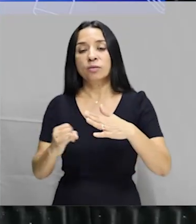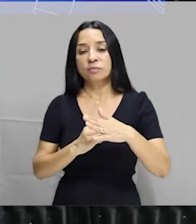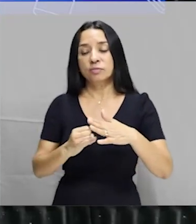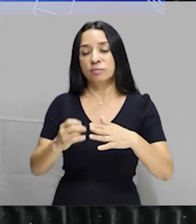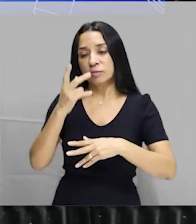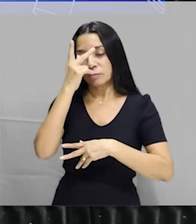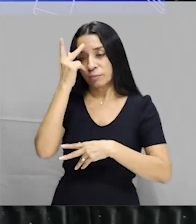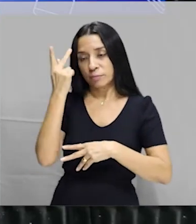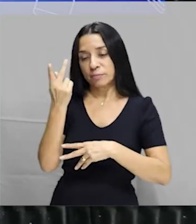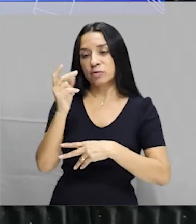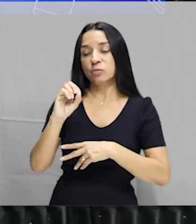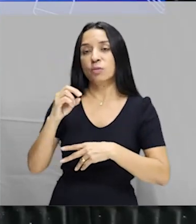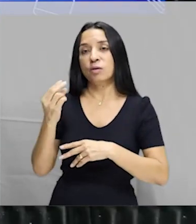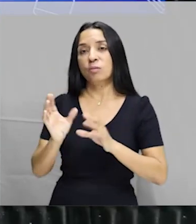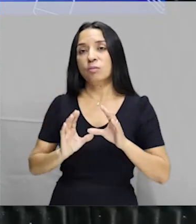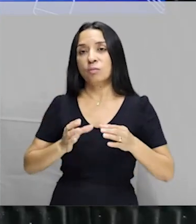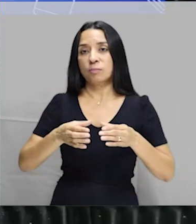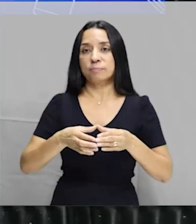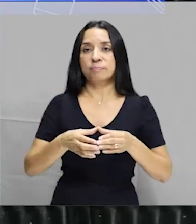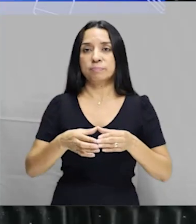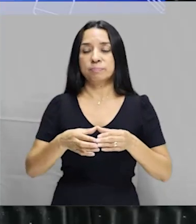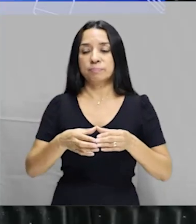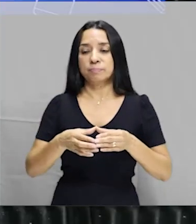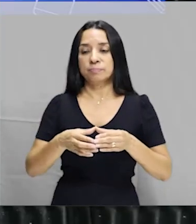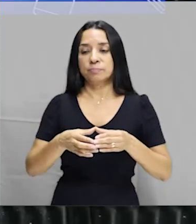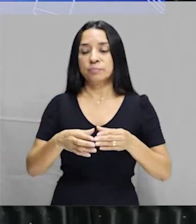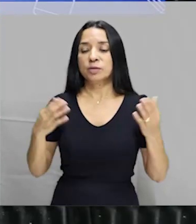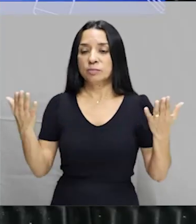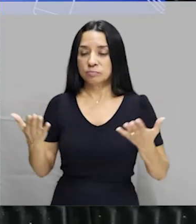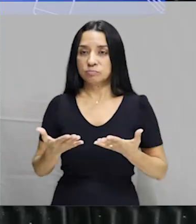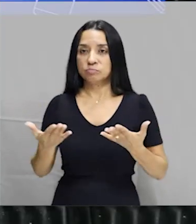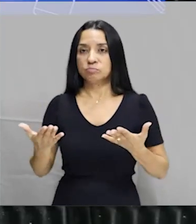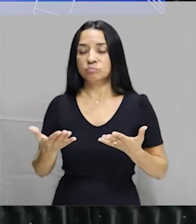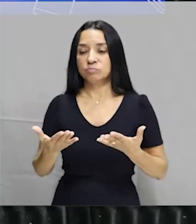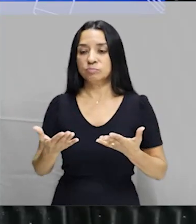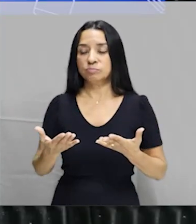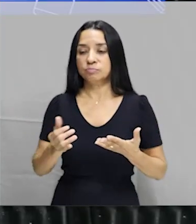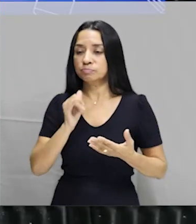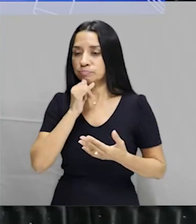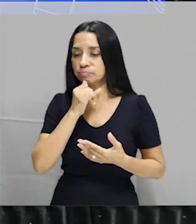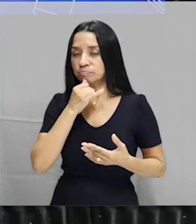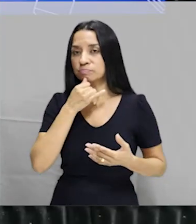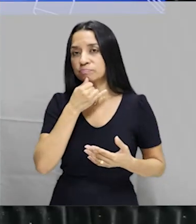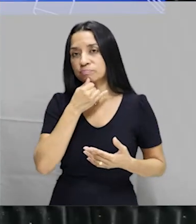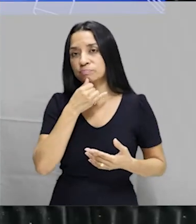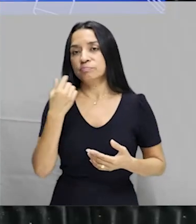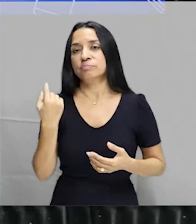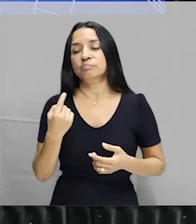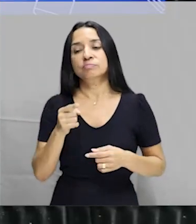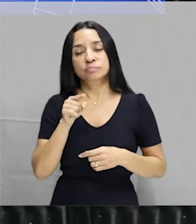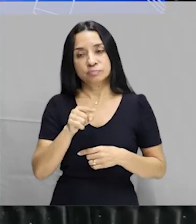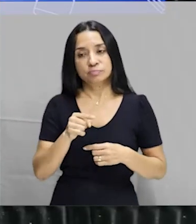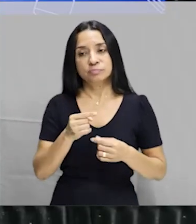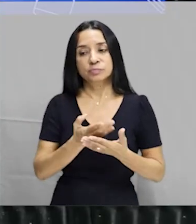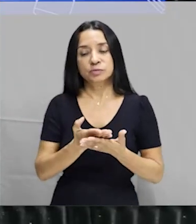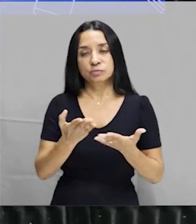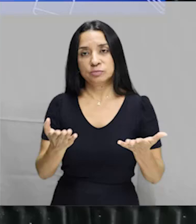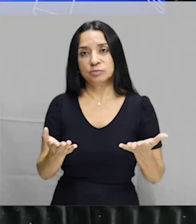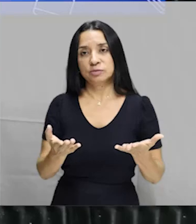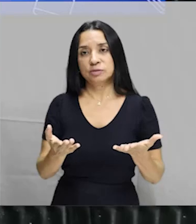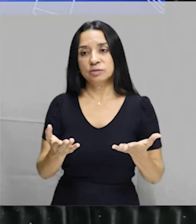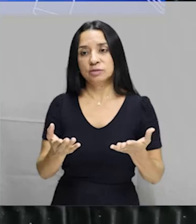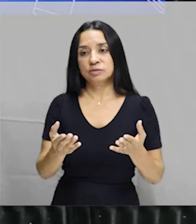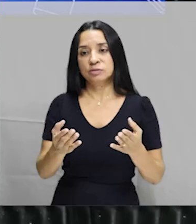uma pessoa ou com um grupo. Hoje, infelizmente, vocês às vezes estão